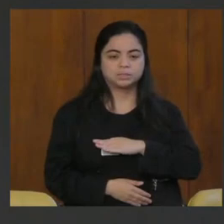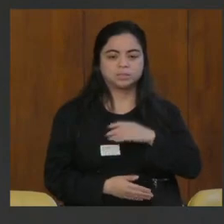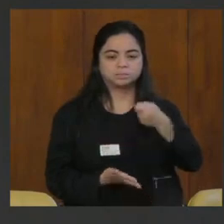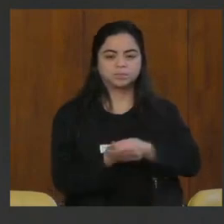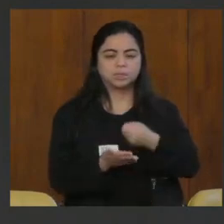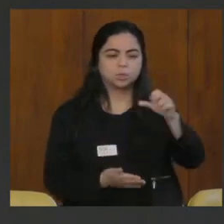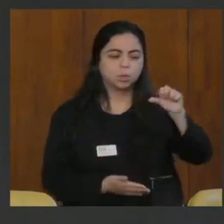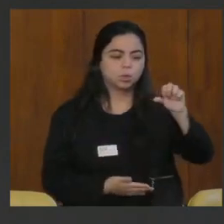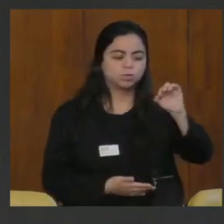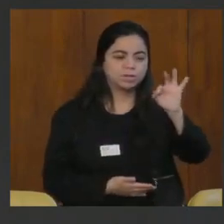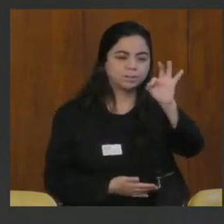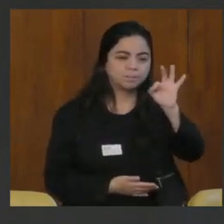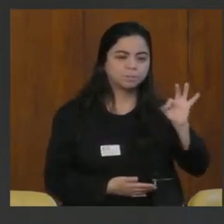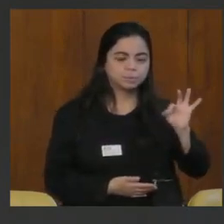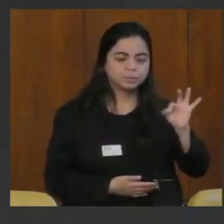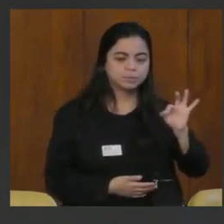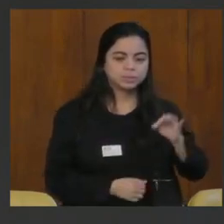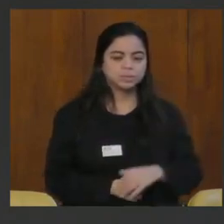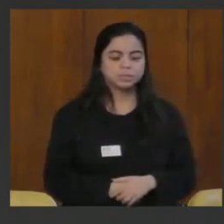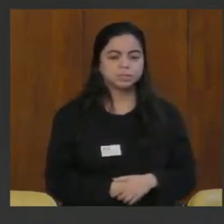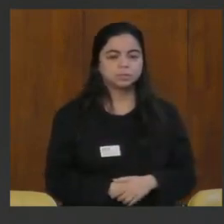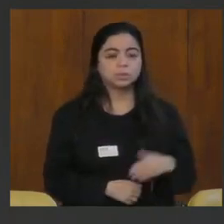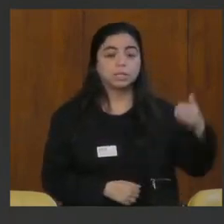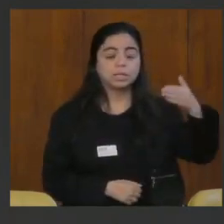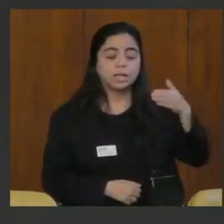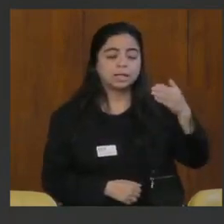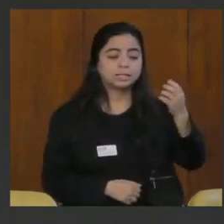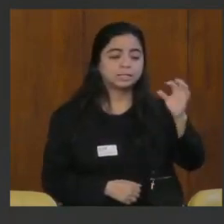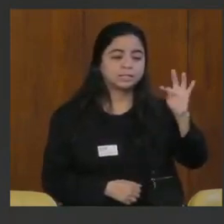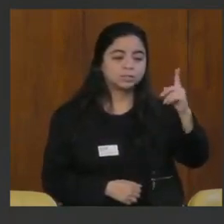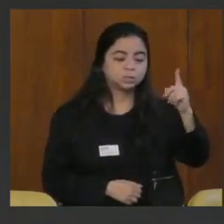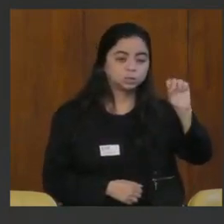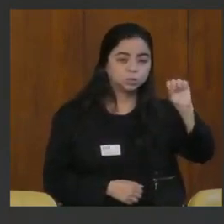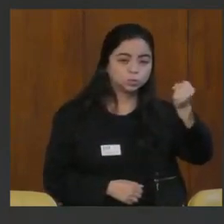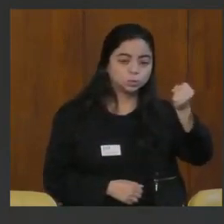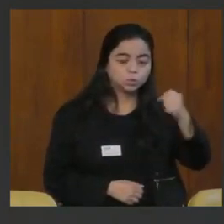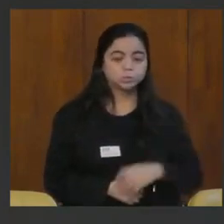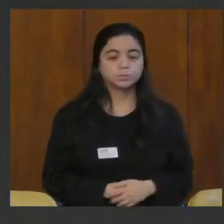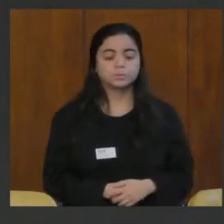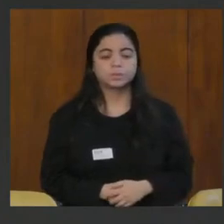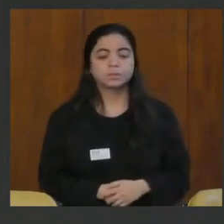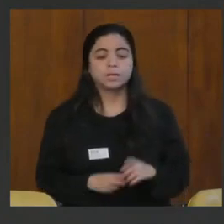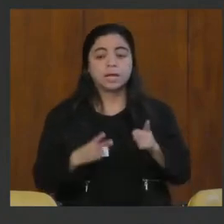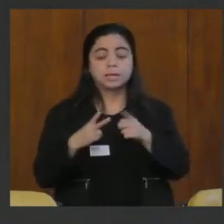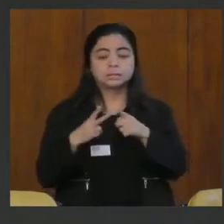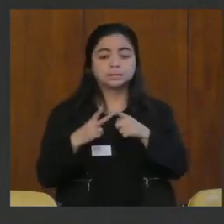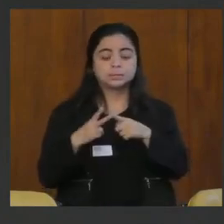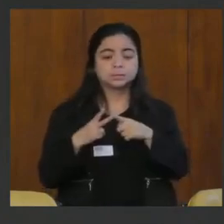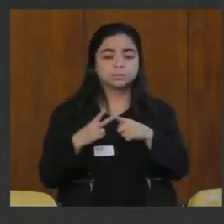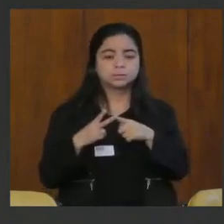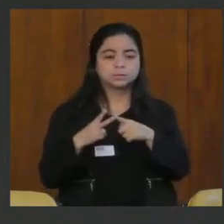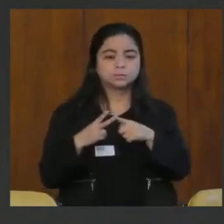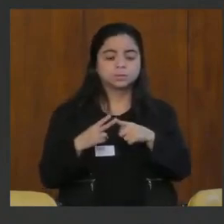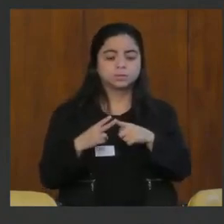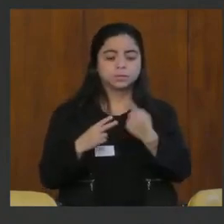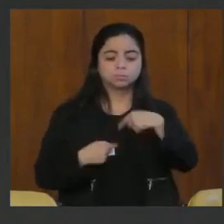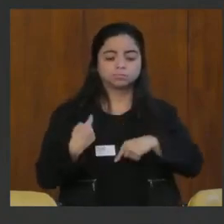90% de frequência na síndrome de Edwards. E, em segundo lugar, a tetralogia de